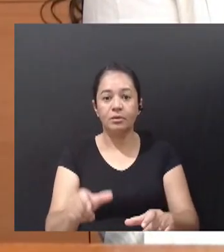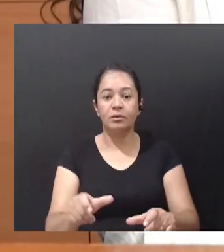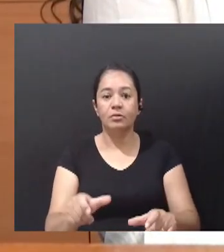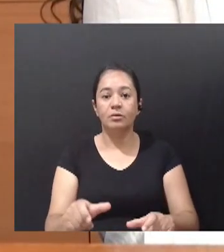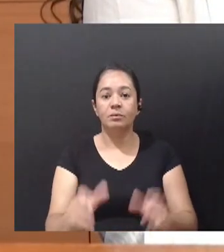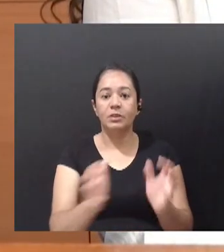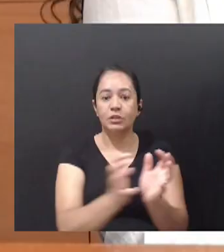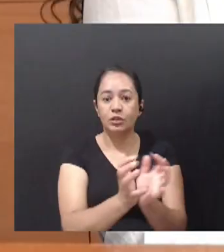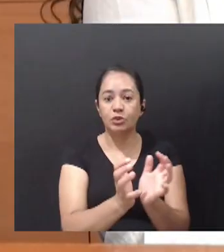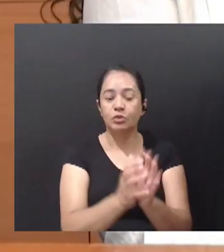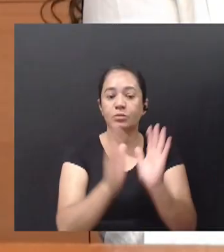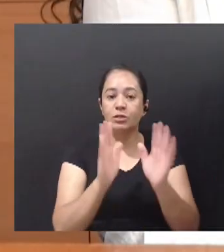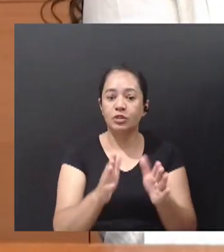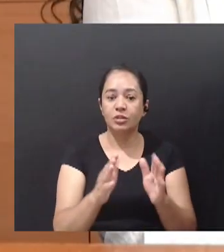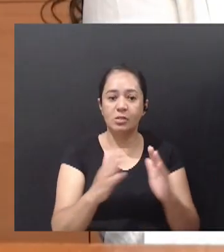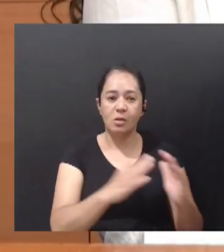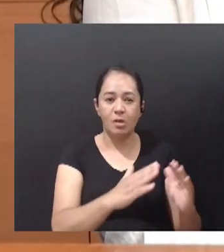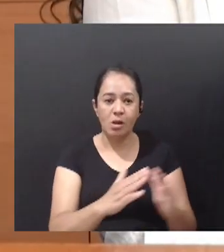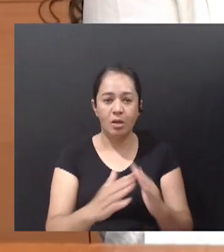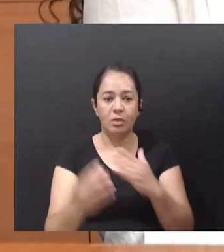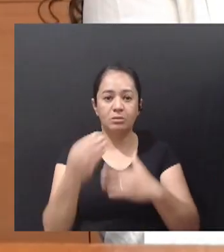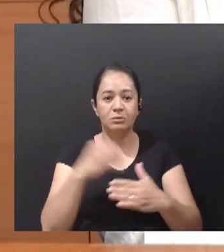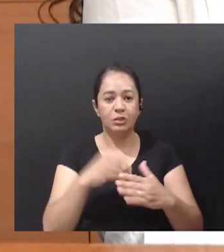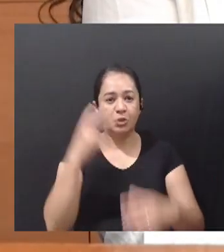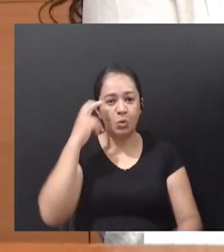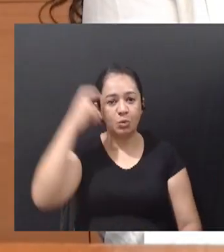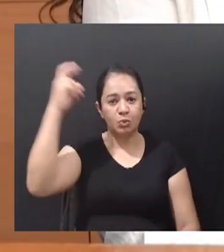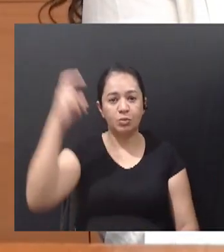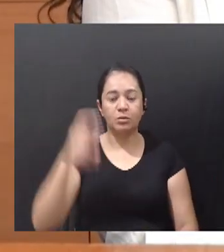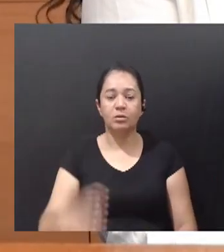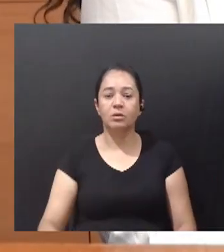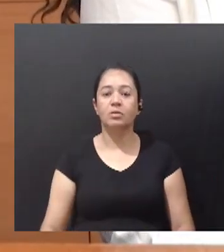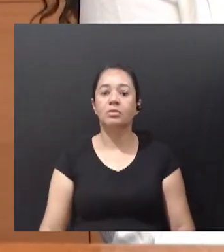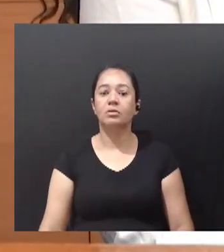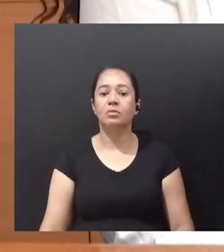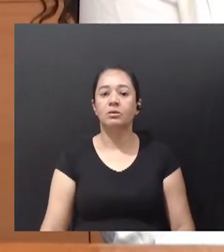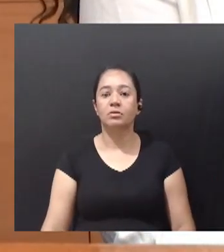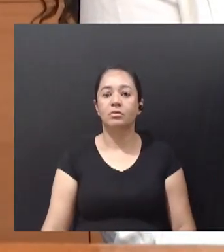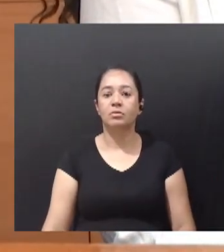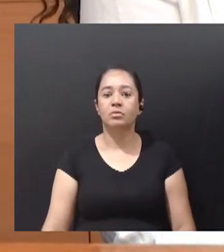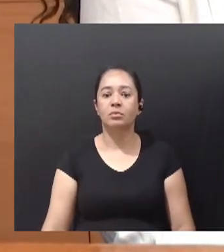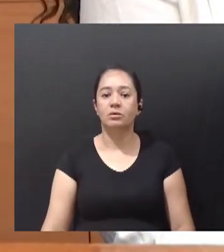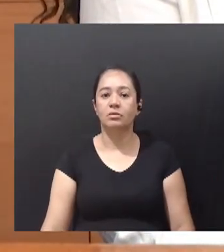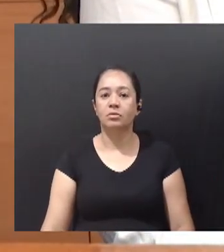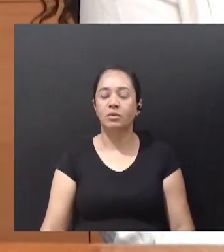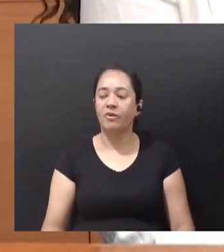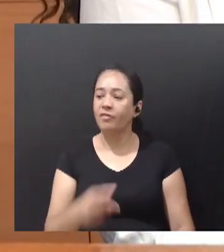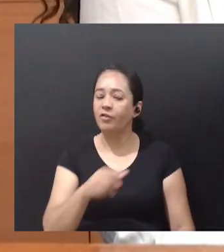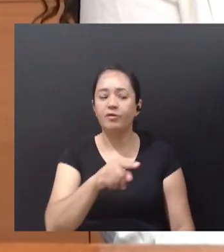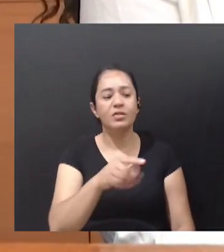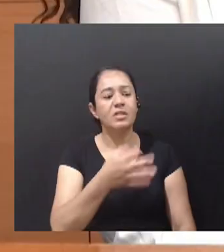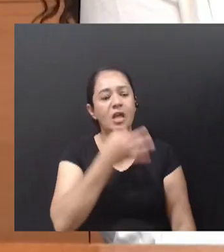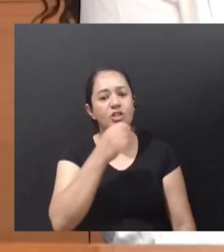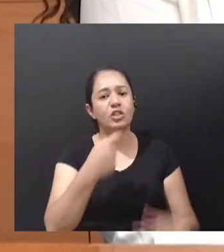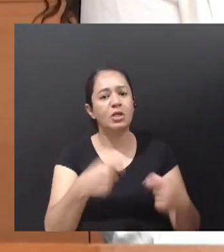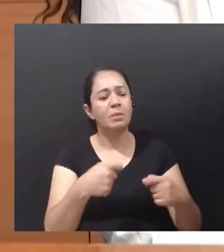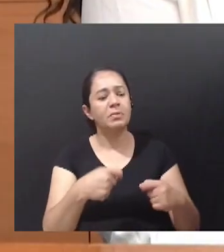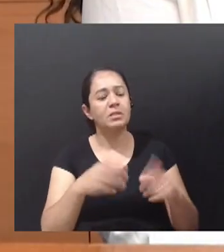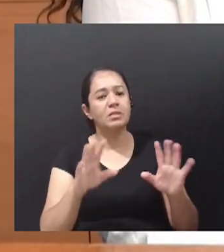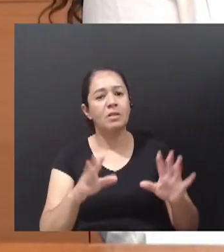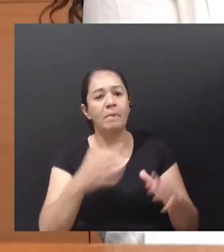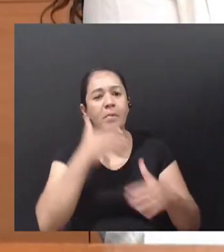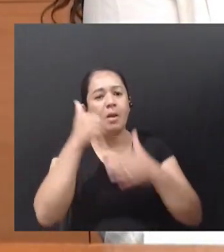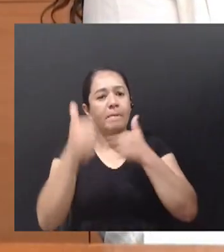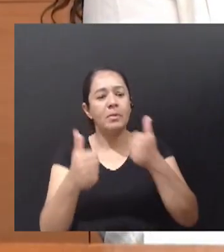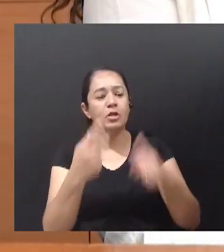são marginalizados dentro de uma cultura marginalizada e falou, olha, o que você acha que precisa para melhorar na sua correria,